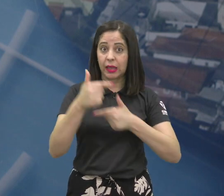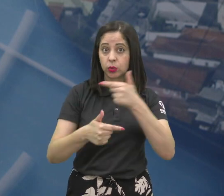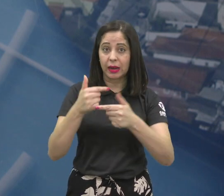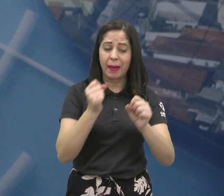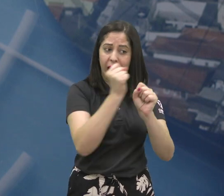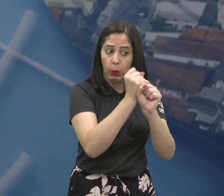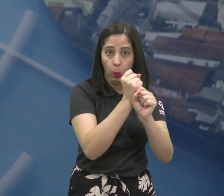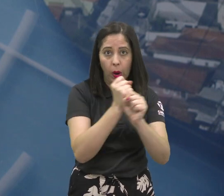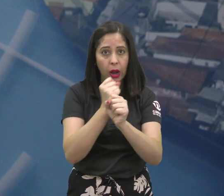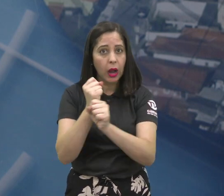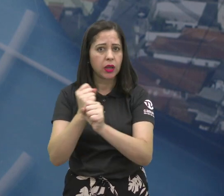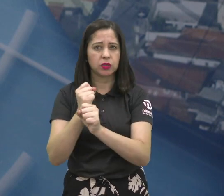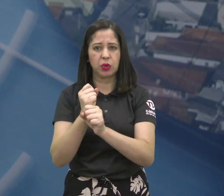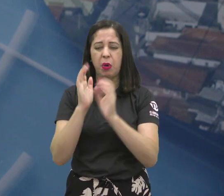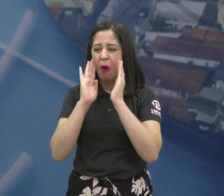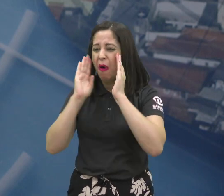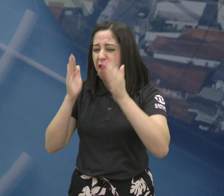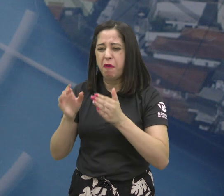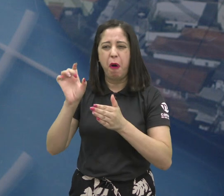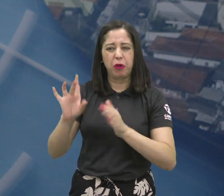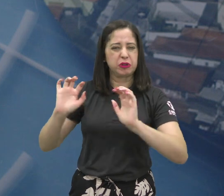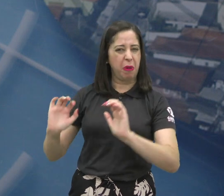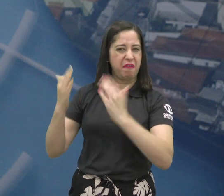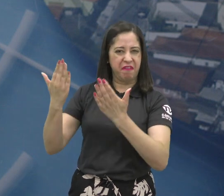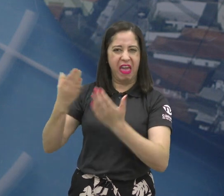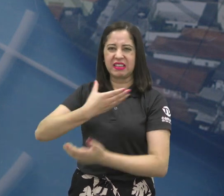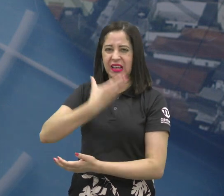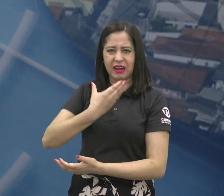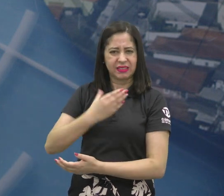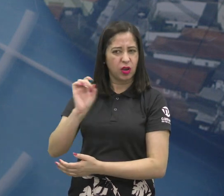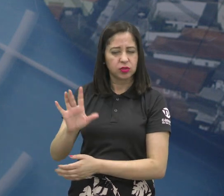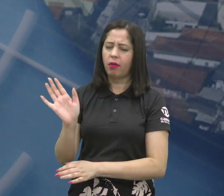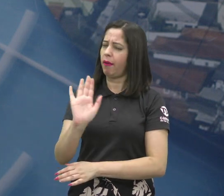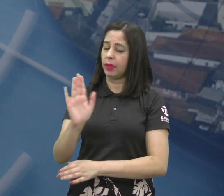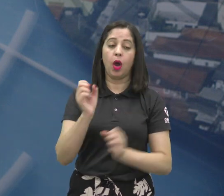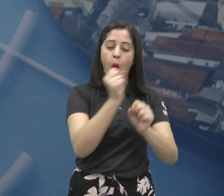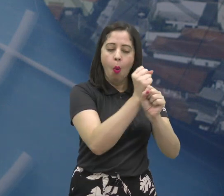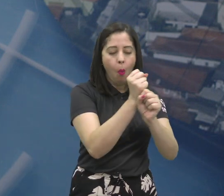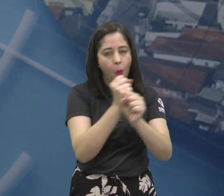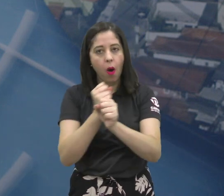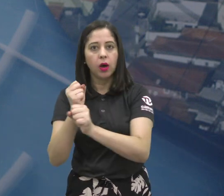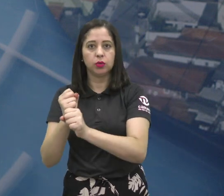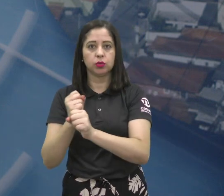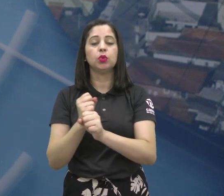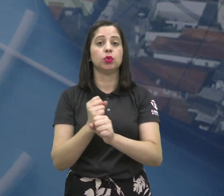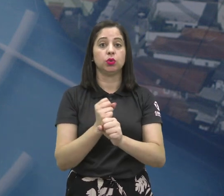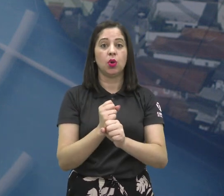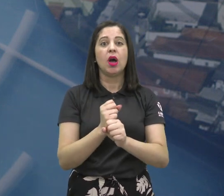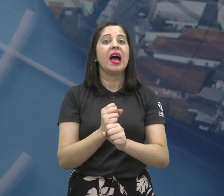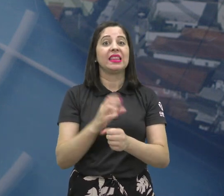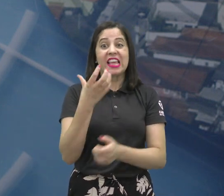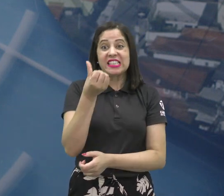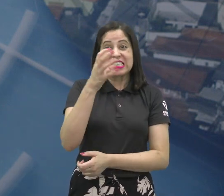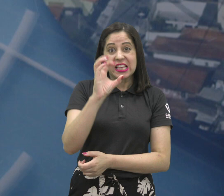não só focado nesse período de festas de fim de ano. São mais de 60 entidades cadastradas e eles oferecem